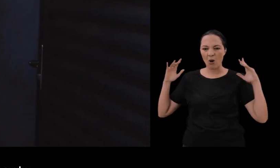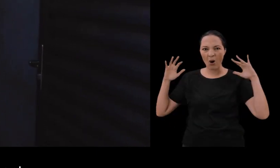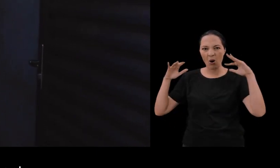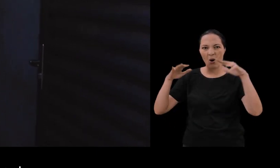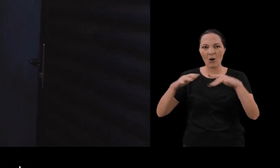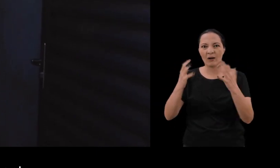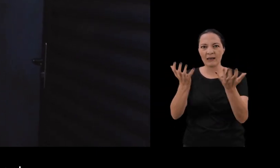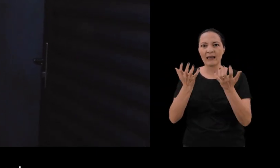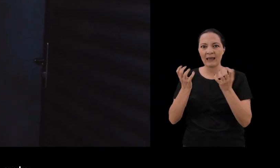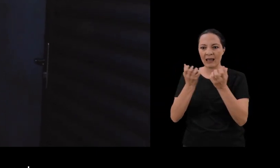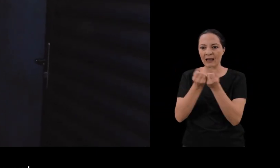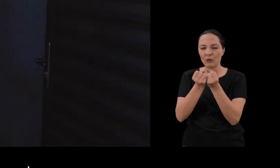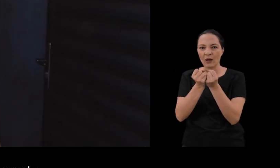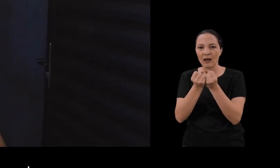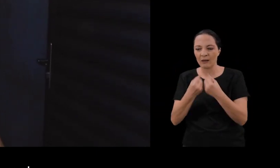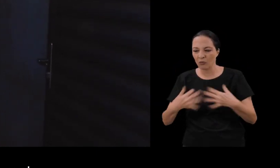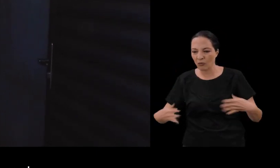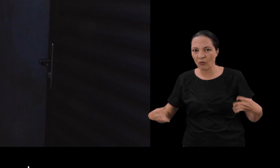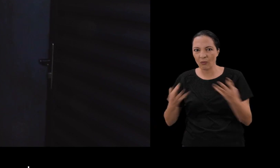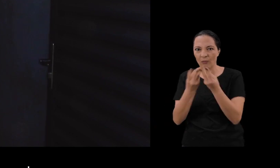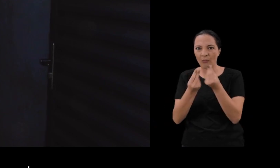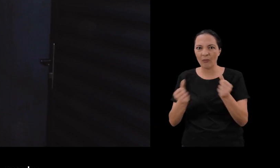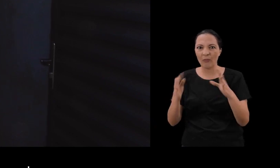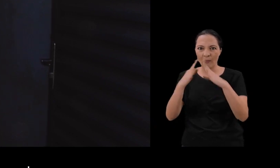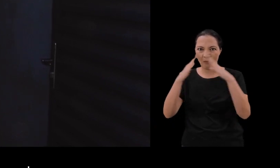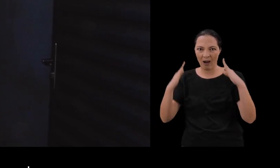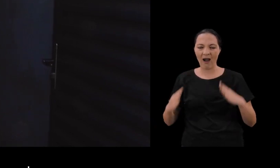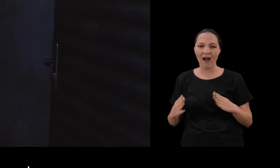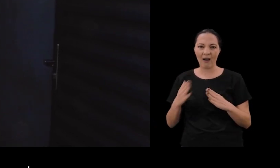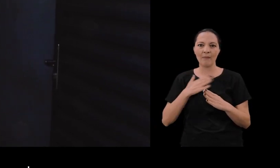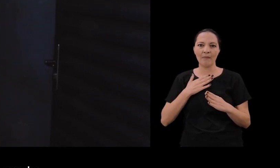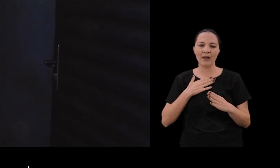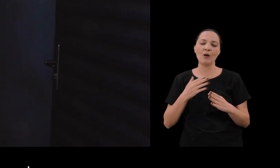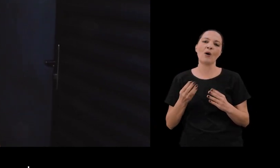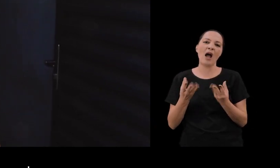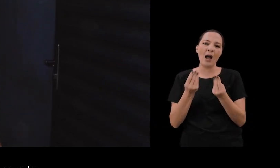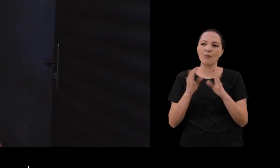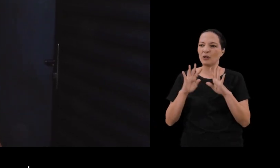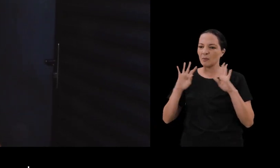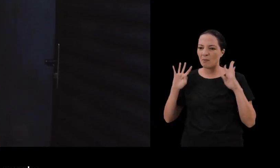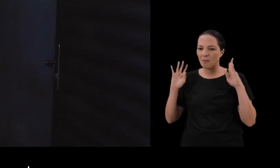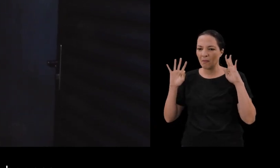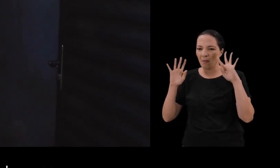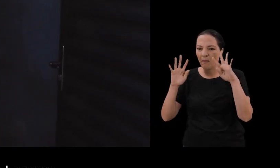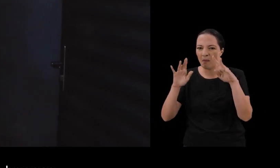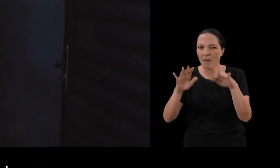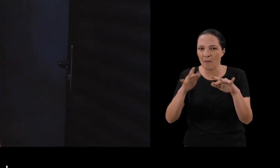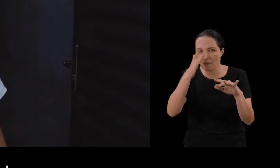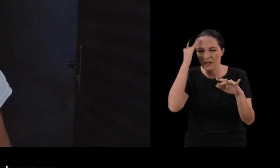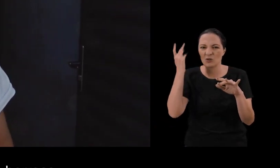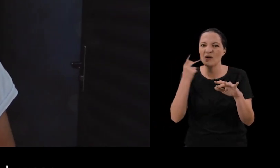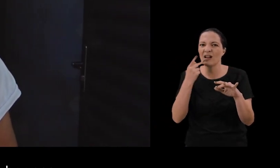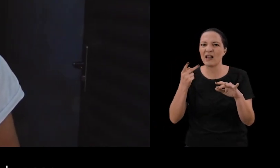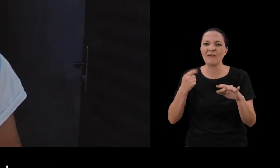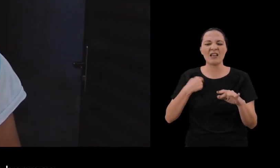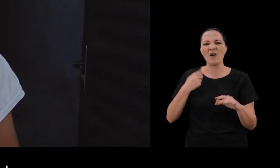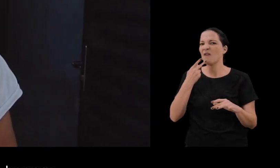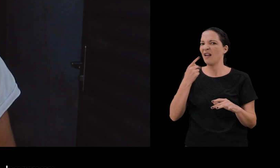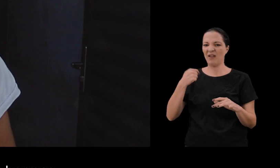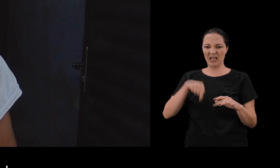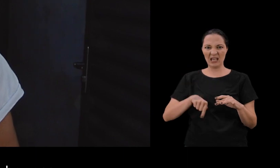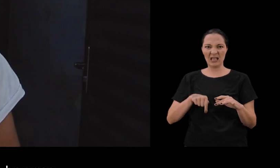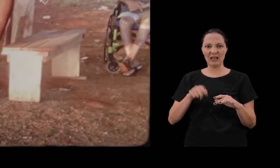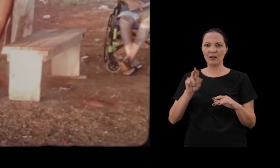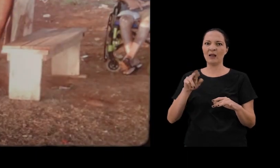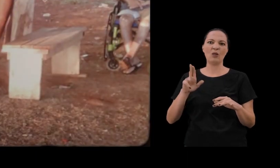barraco. E juntou um tanto de gente secando meu barraco e disse que no meu barraco ninguém punha a